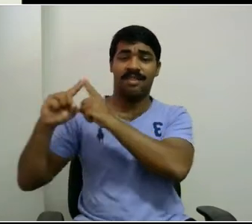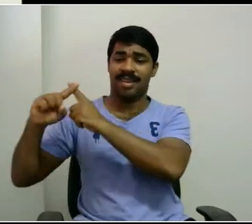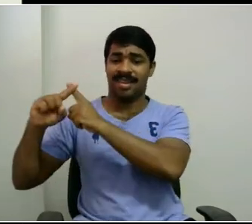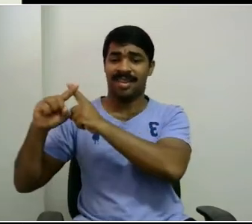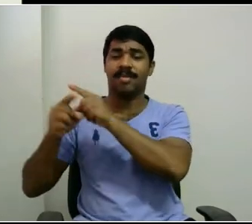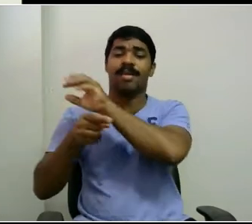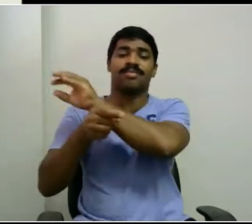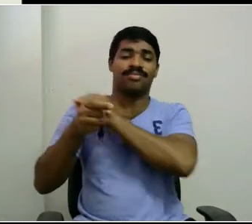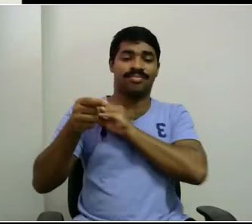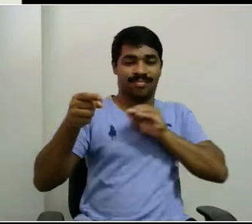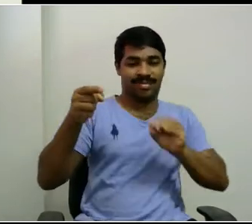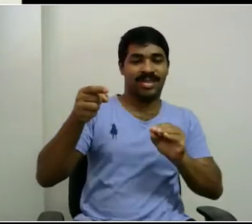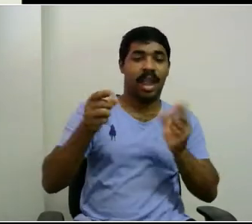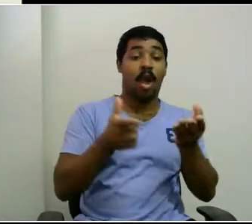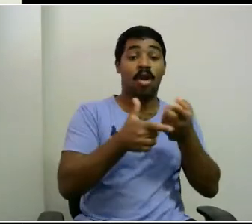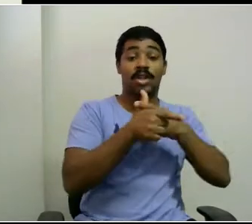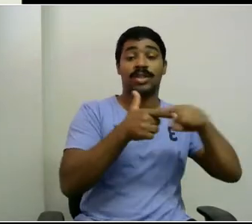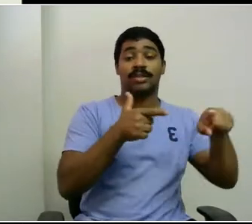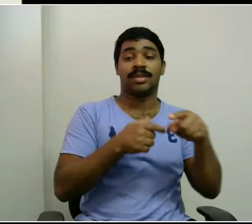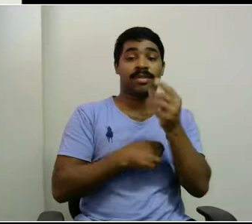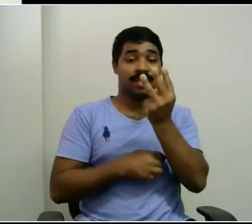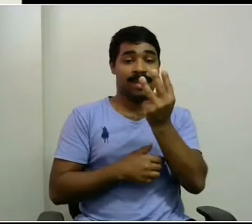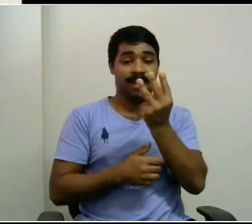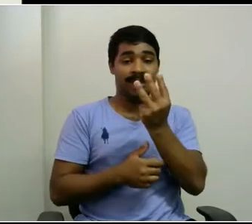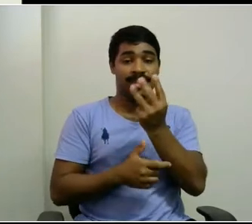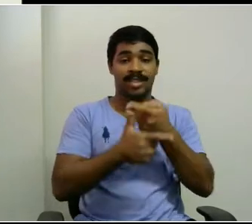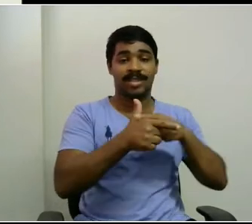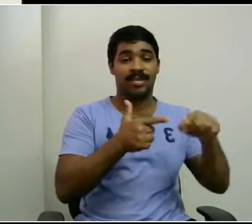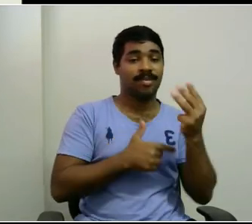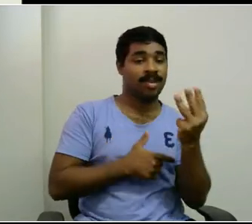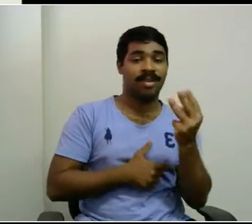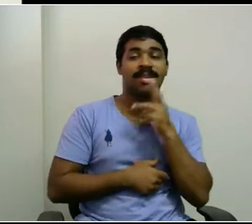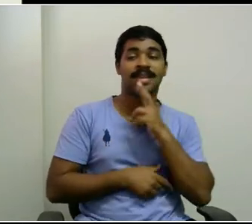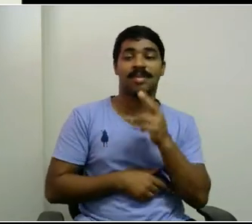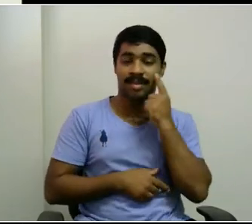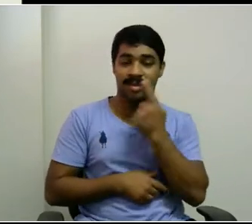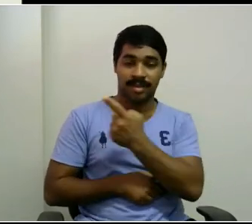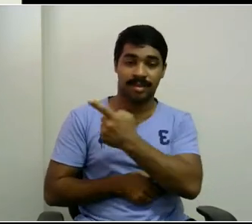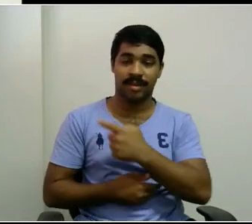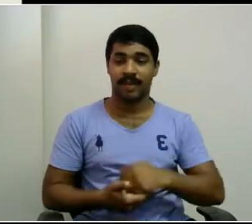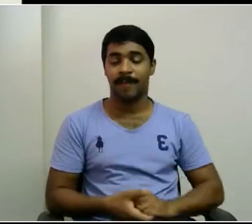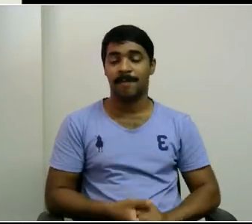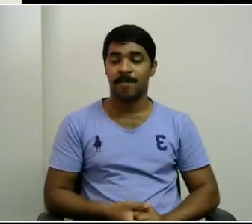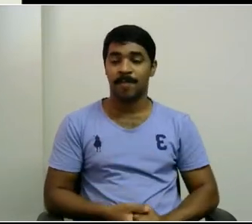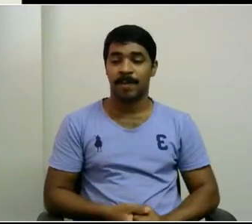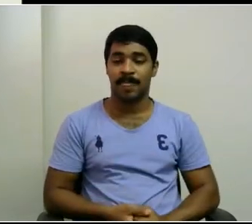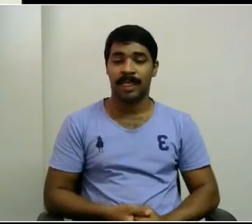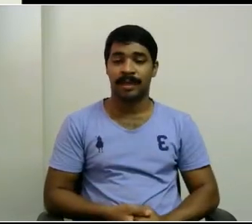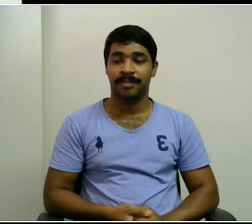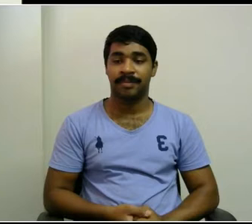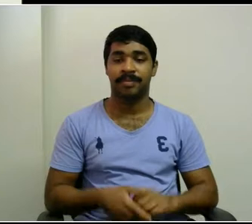dividindo. X é maior. 3 dividido para 3 é 1. Então, x maior que 1.